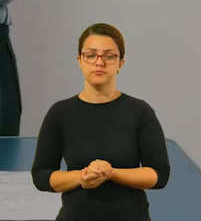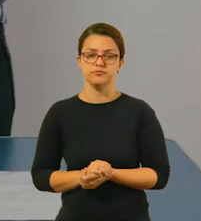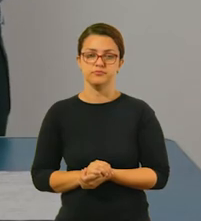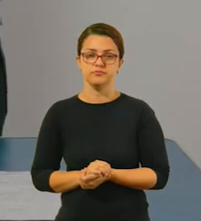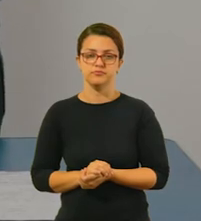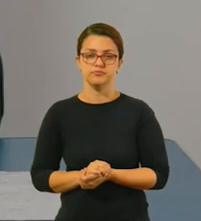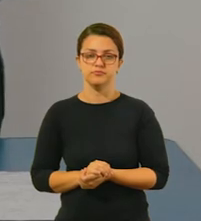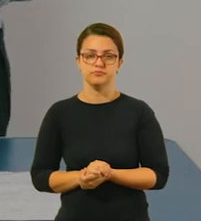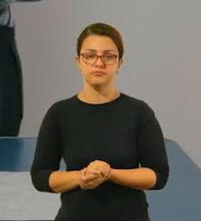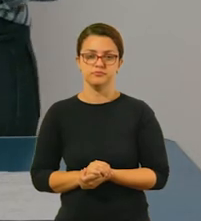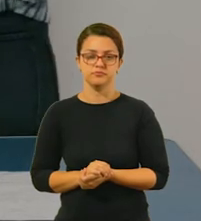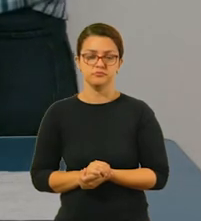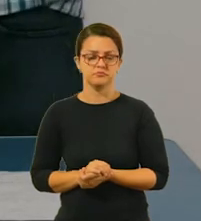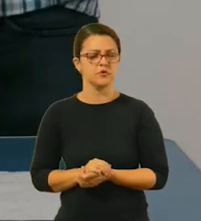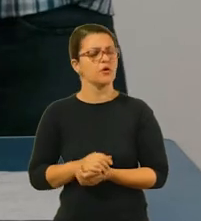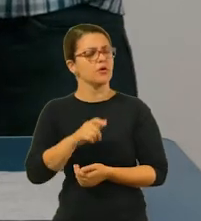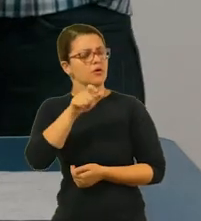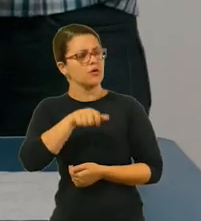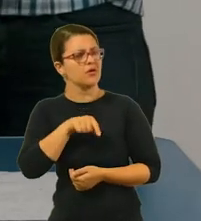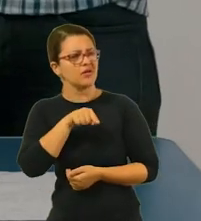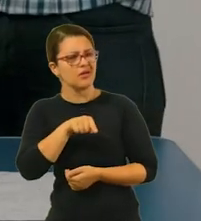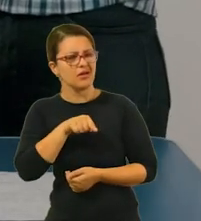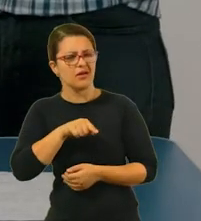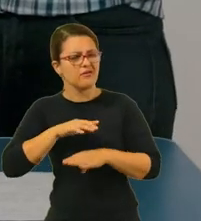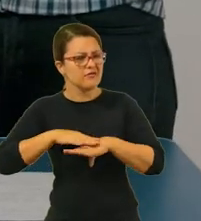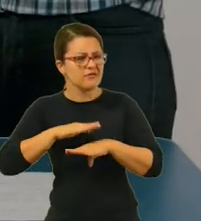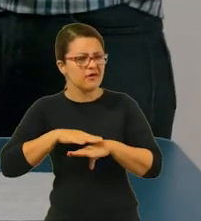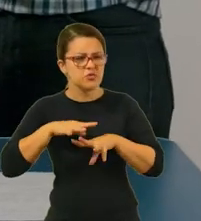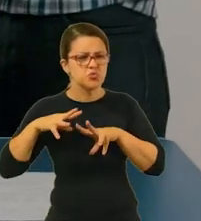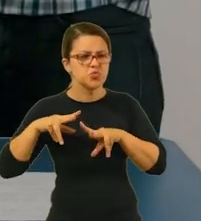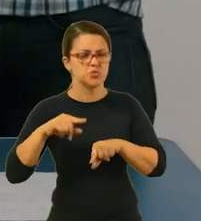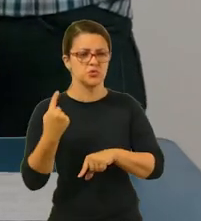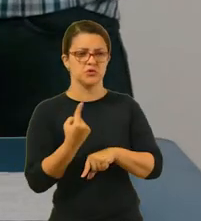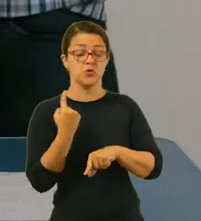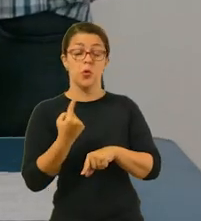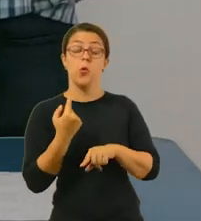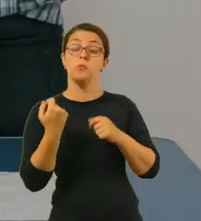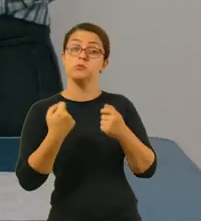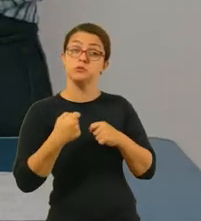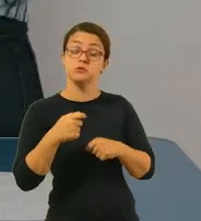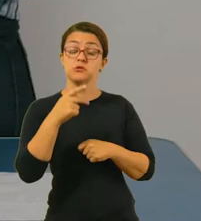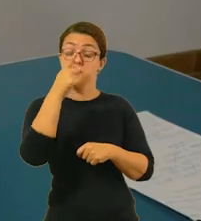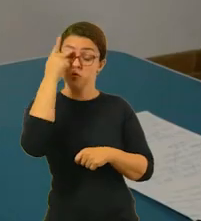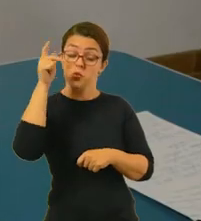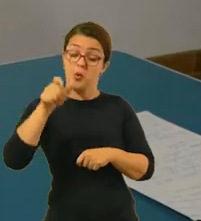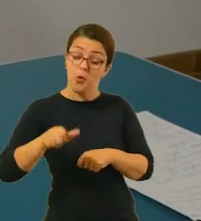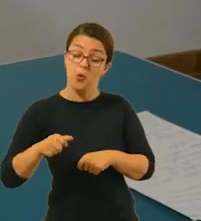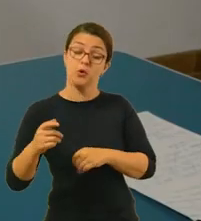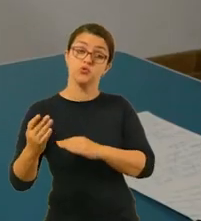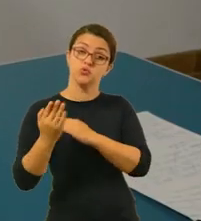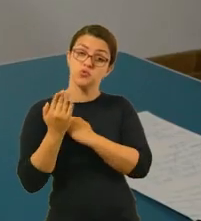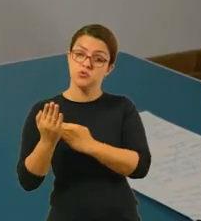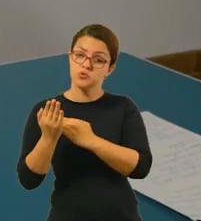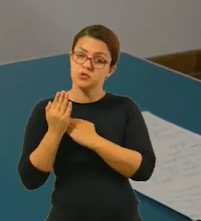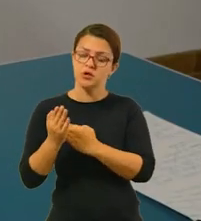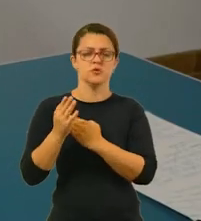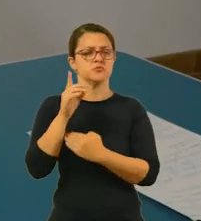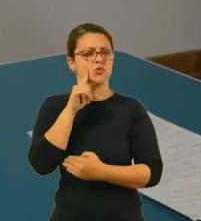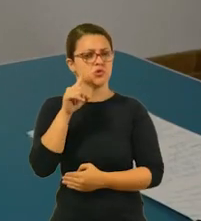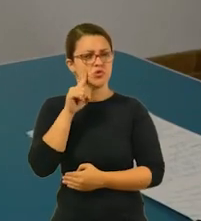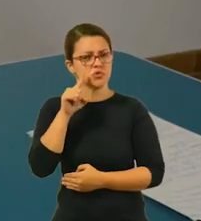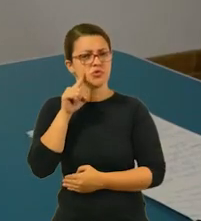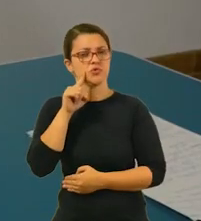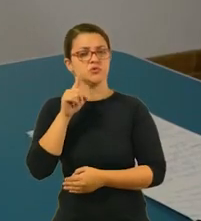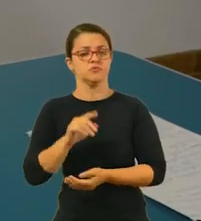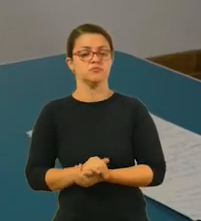discutir, você faz tudo sozinho ou precisa de ajuda de outras pessoas para realizar suas atividades do dia a dia?